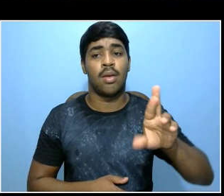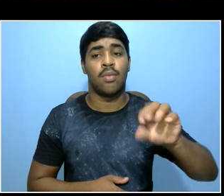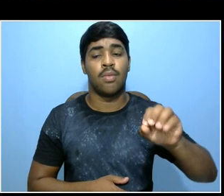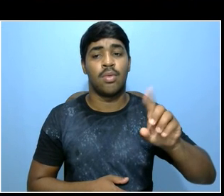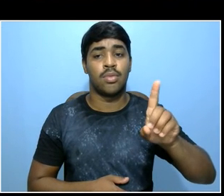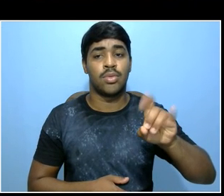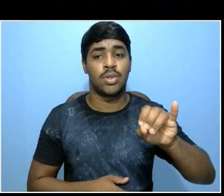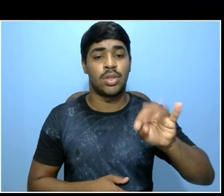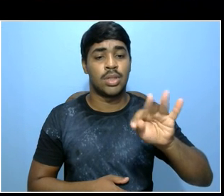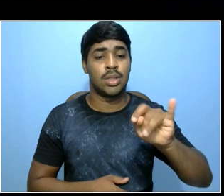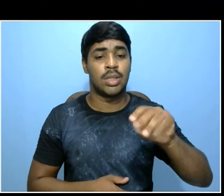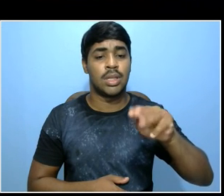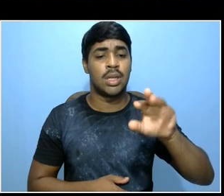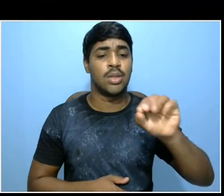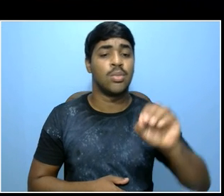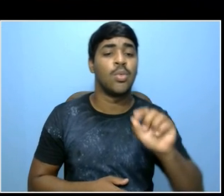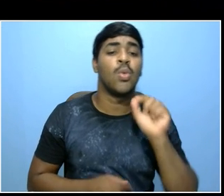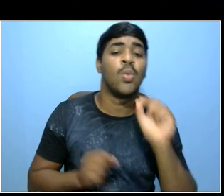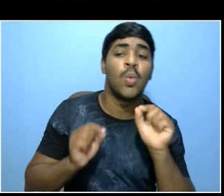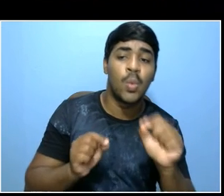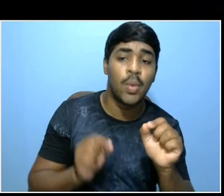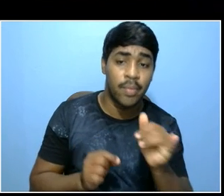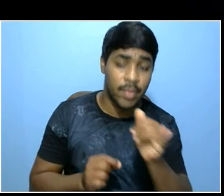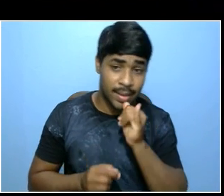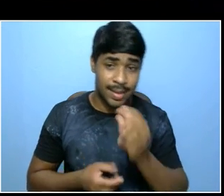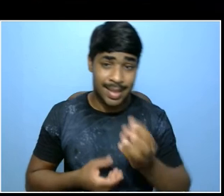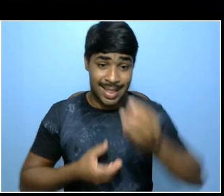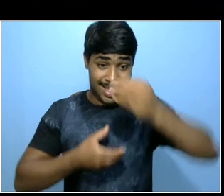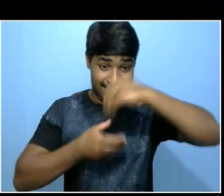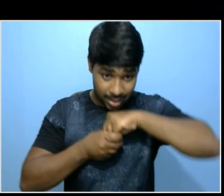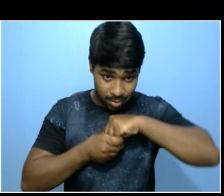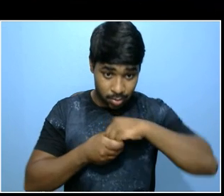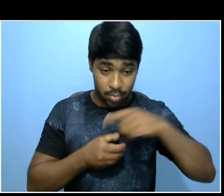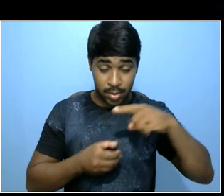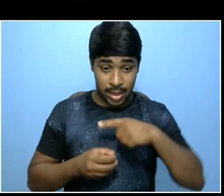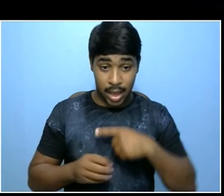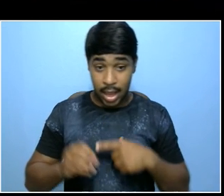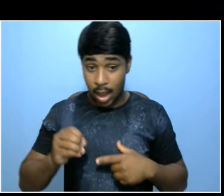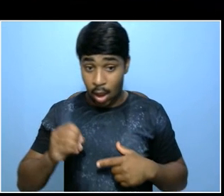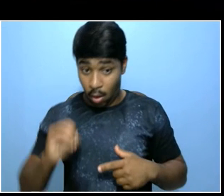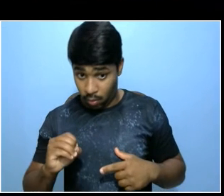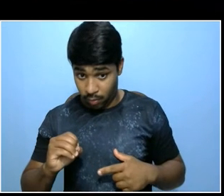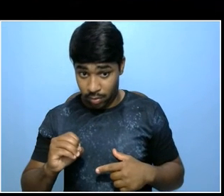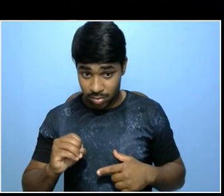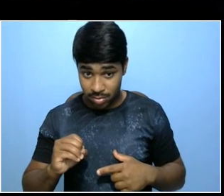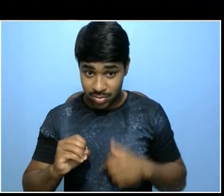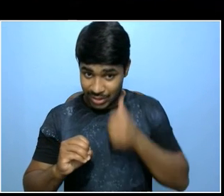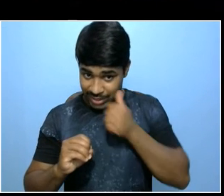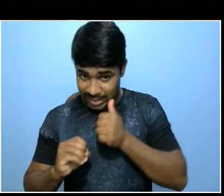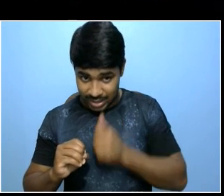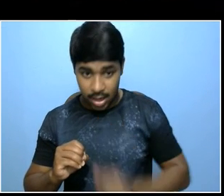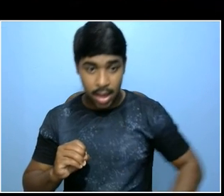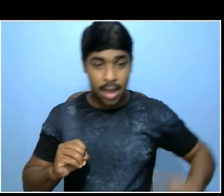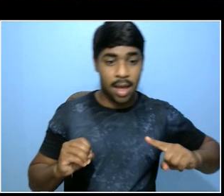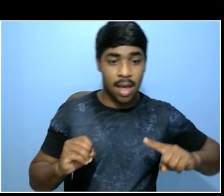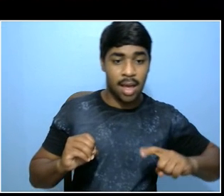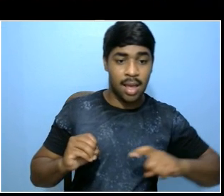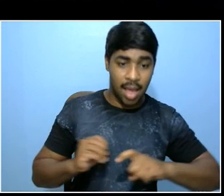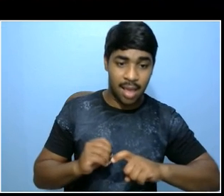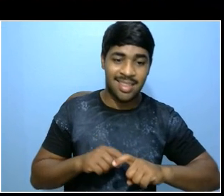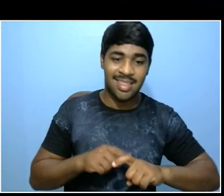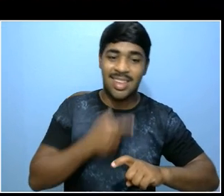no mesmo indivíduo. Esse ser hermafrodita ele pode se autofecundar sozinho, tá? A gente chama isso de autofecundação, como por